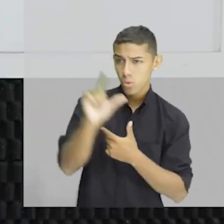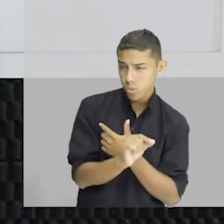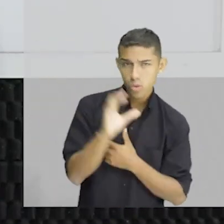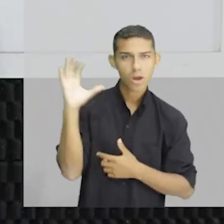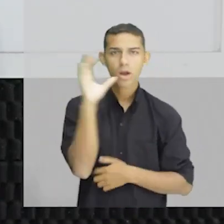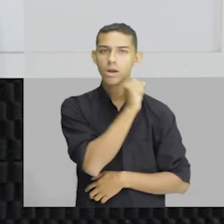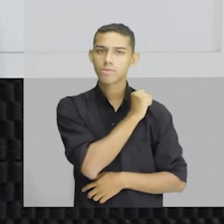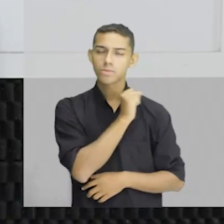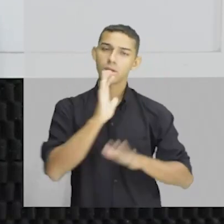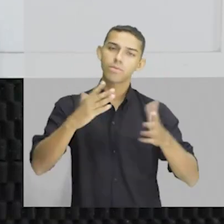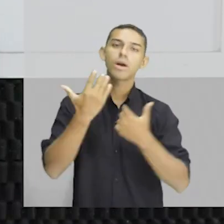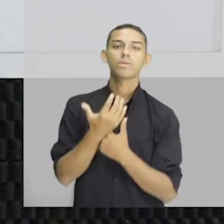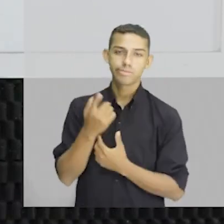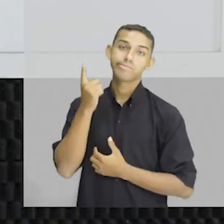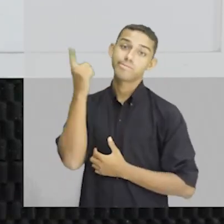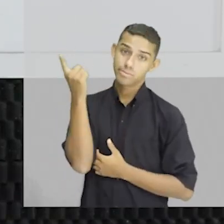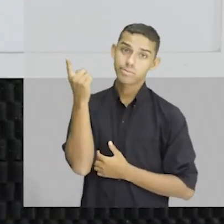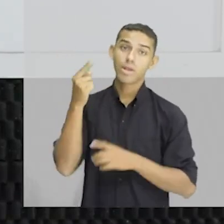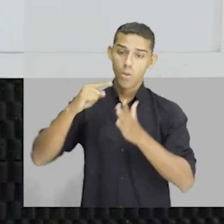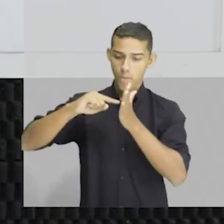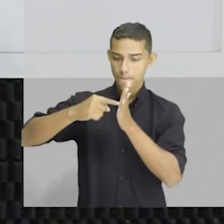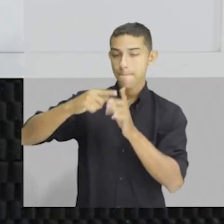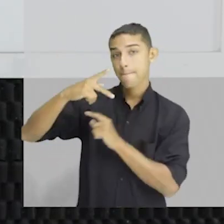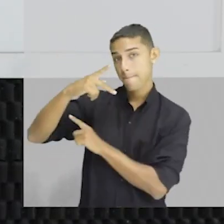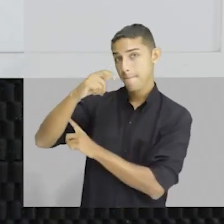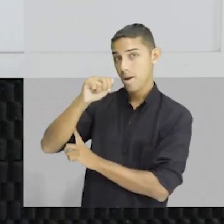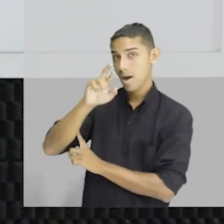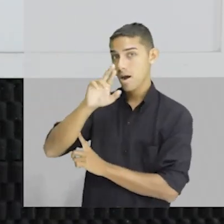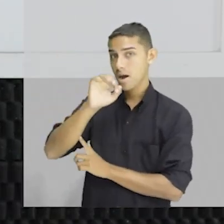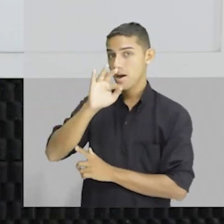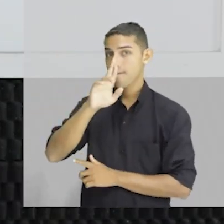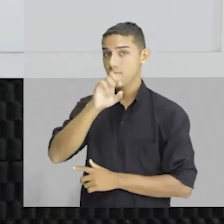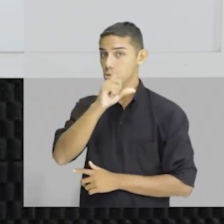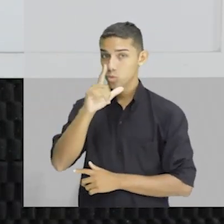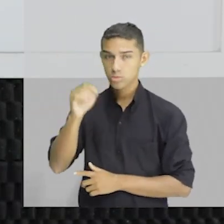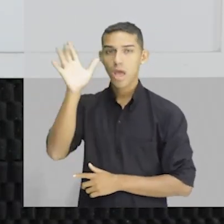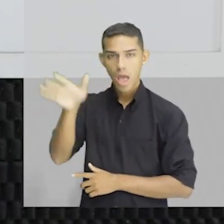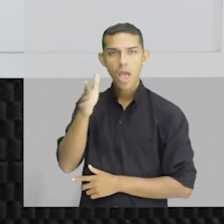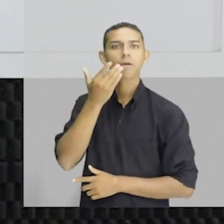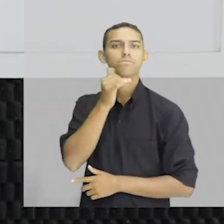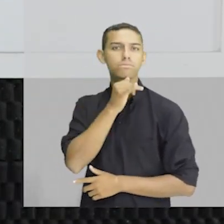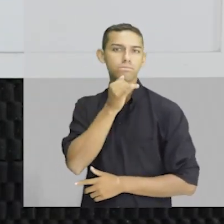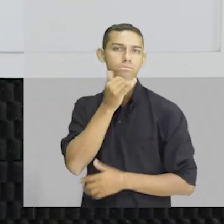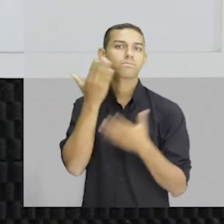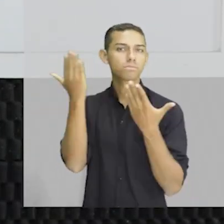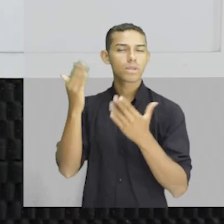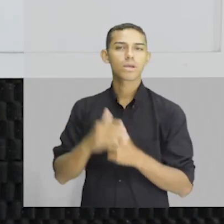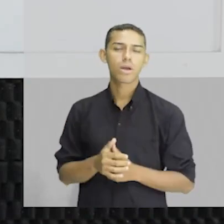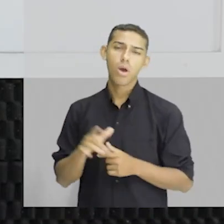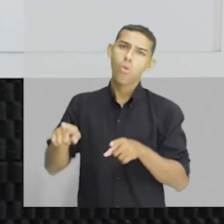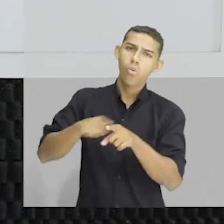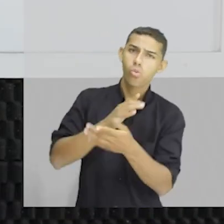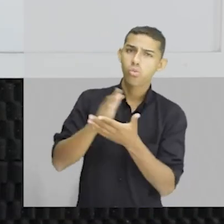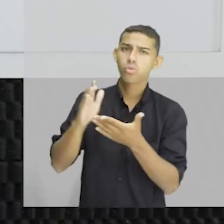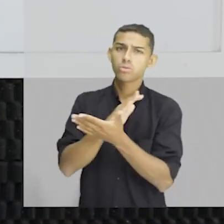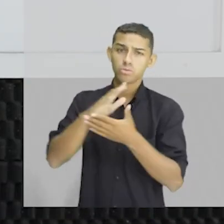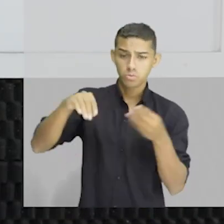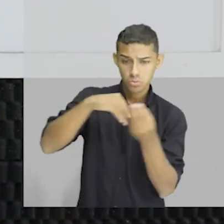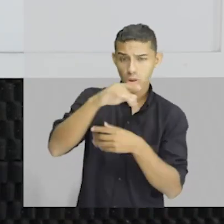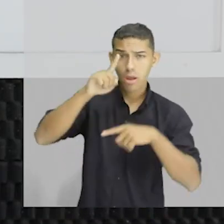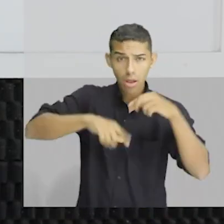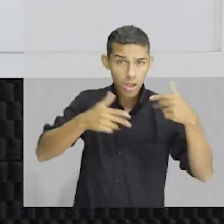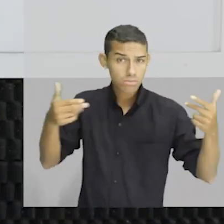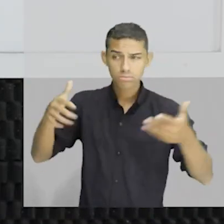caso aí o parafuso é um exemplo tem substância que quando você retira calor ou fornece calor